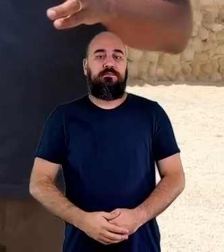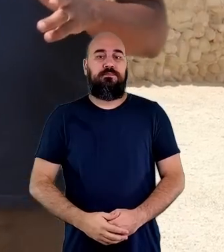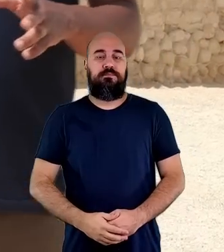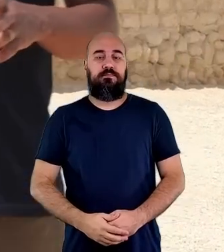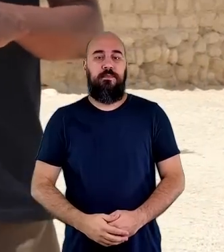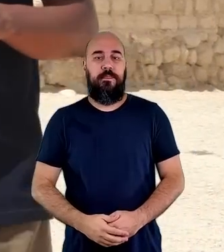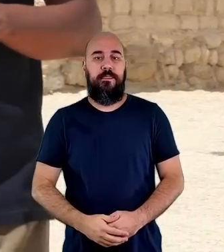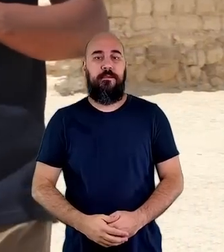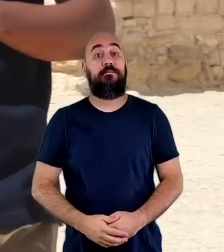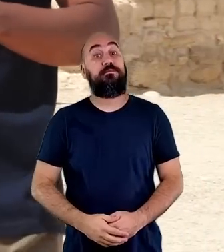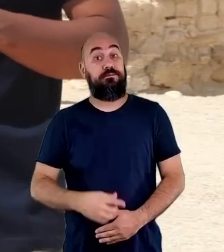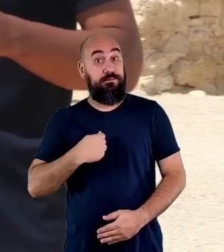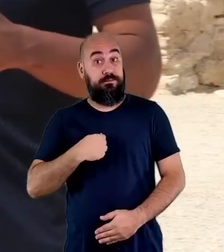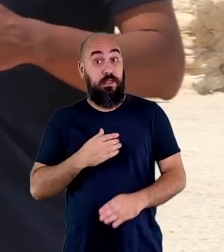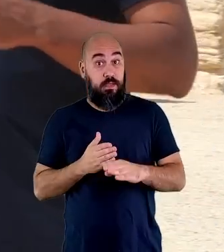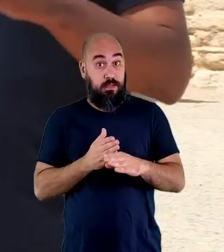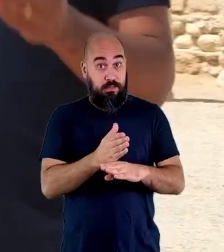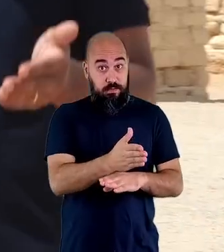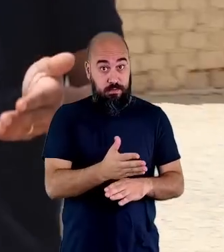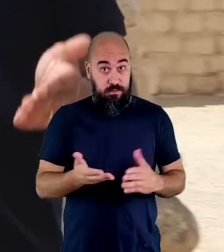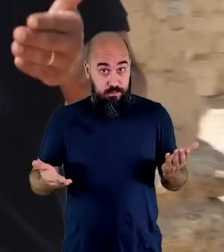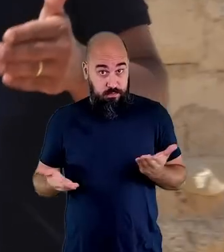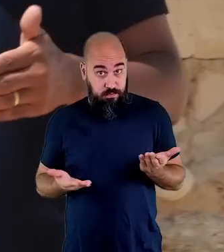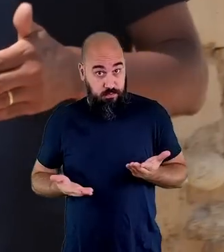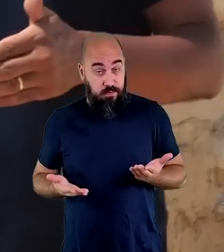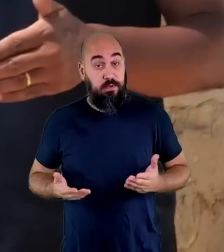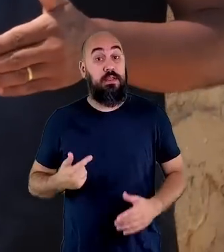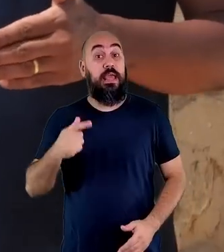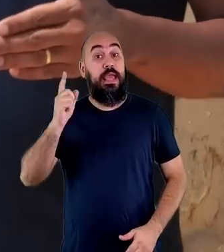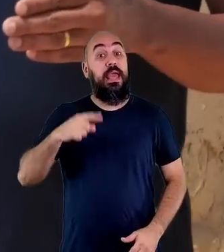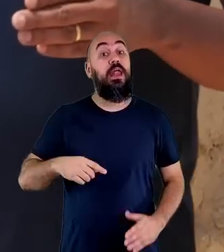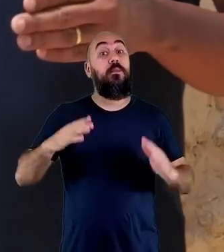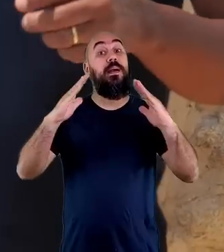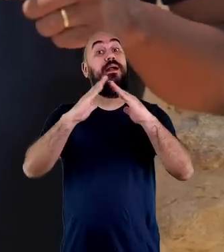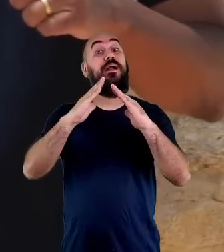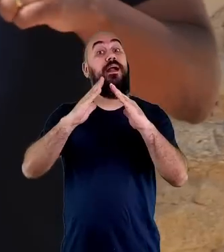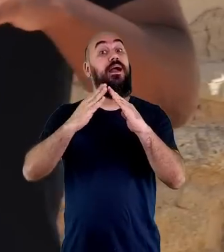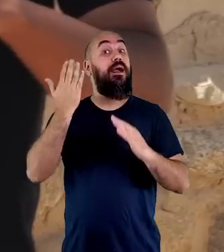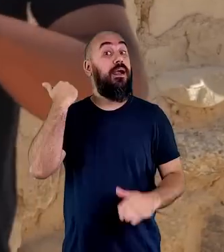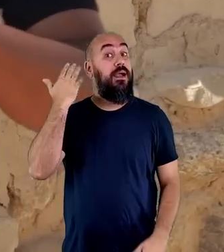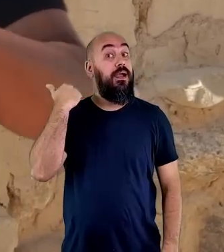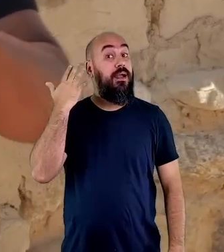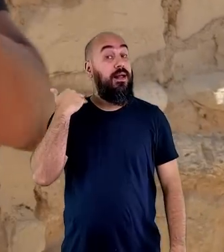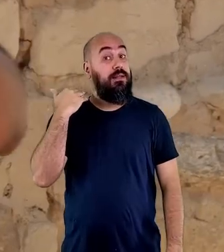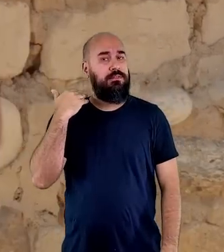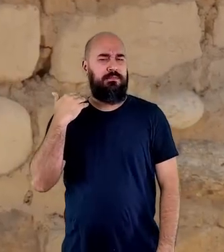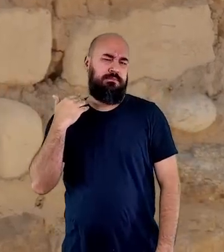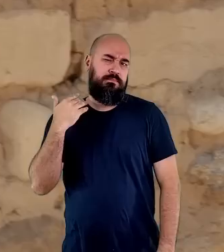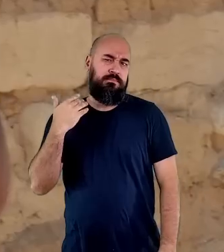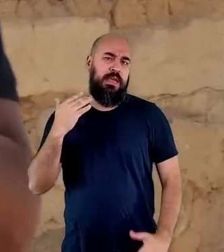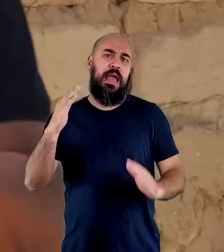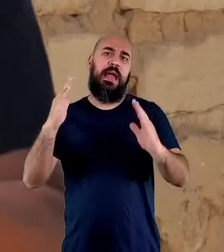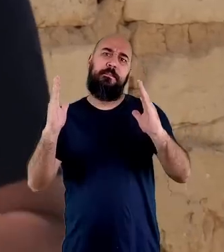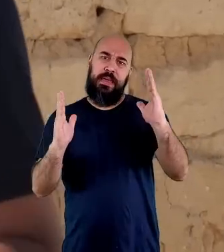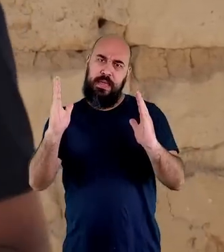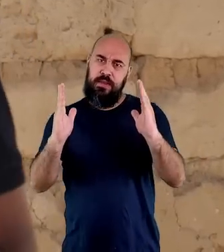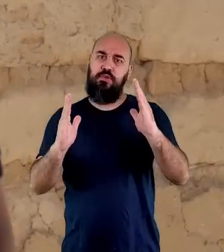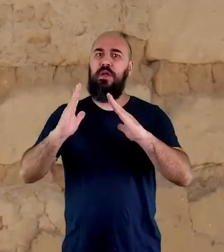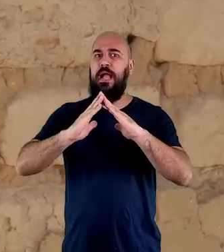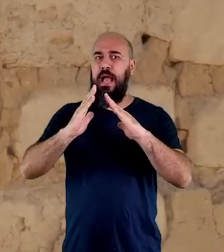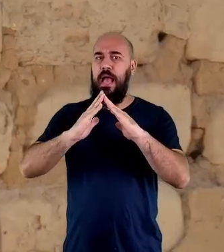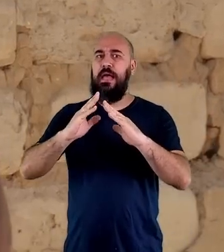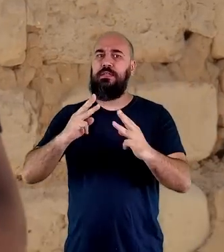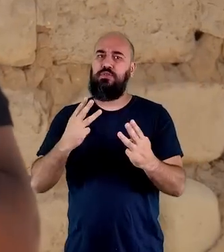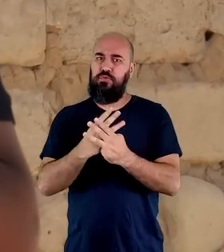Eu estou entrando numa estrutura que era uma casa residencial daquela época. Na verdade, as casas desse período, as casas judaicas,